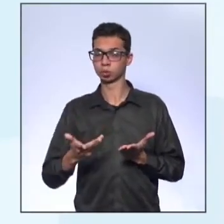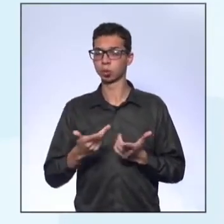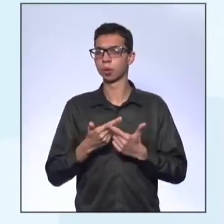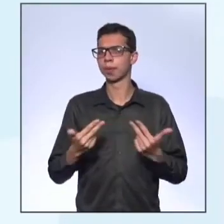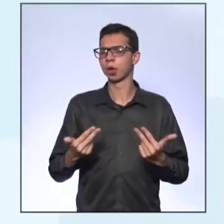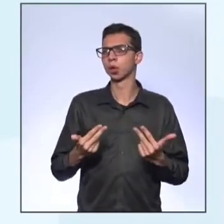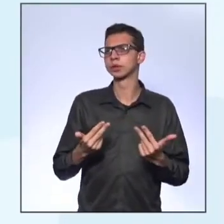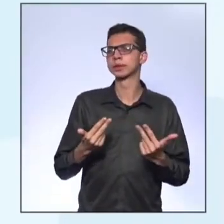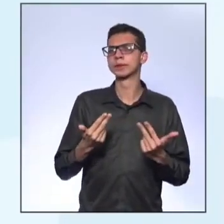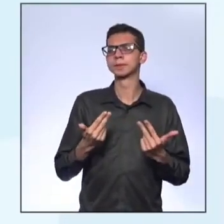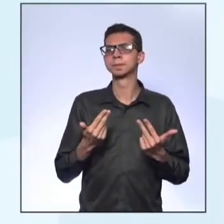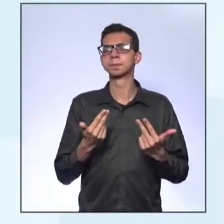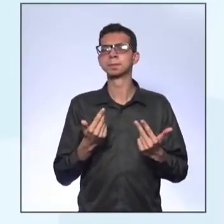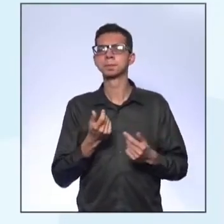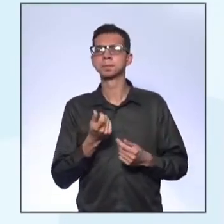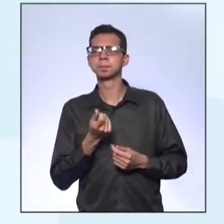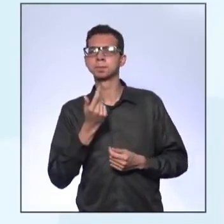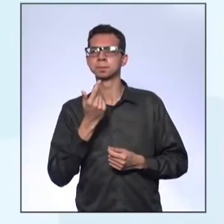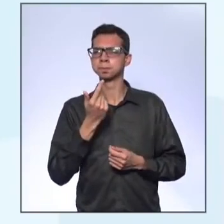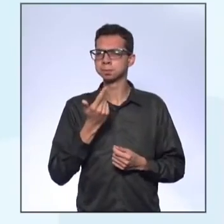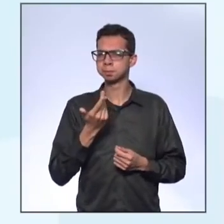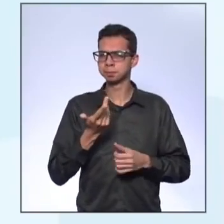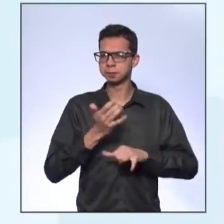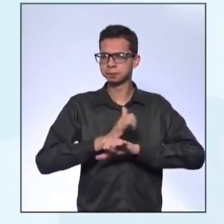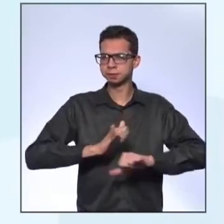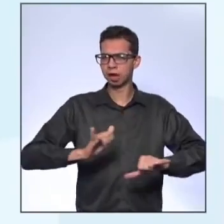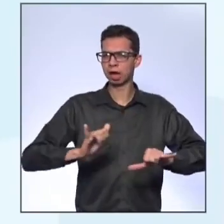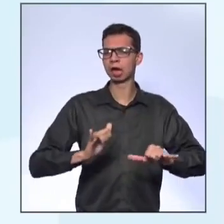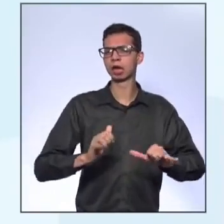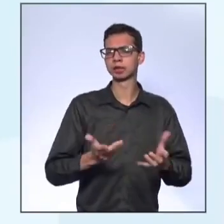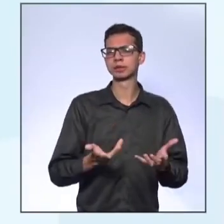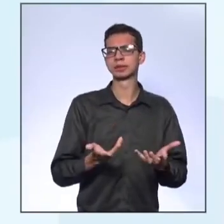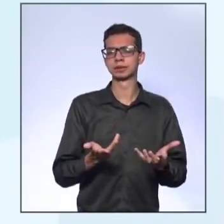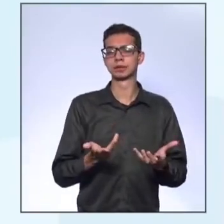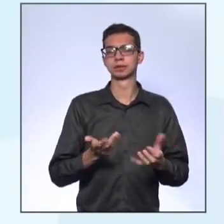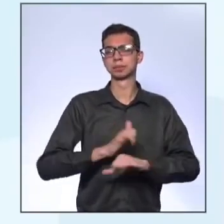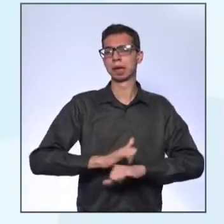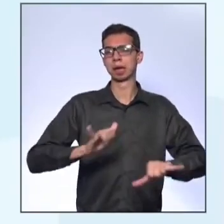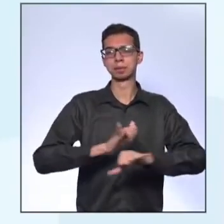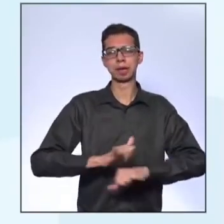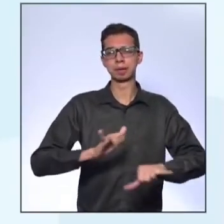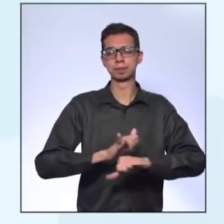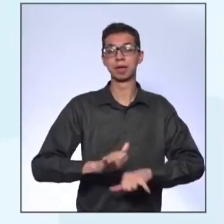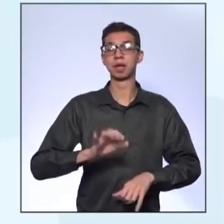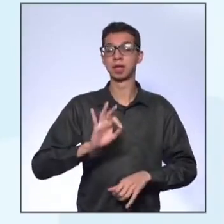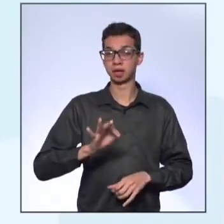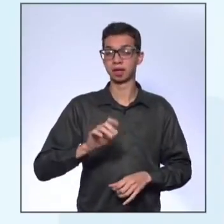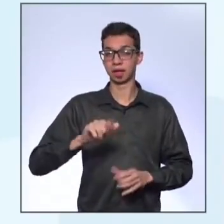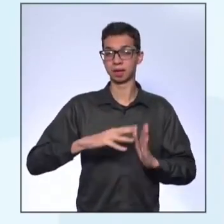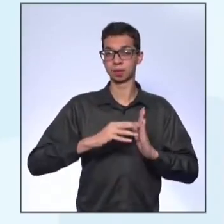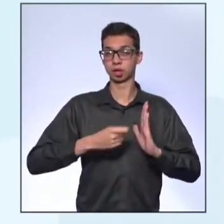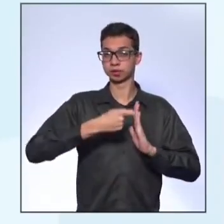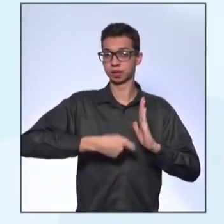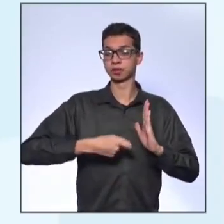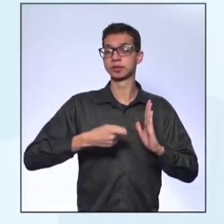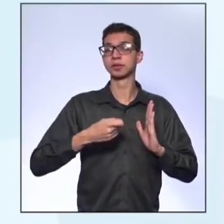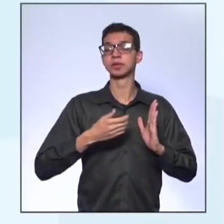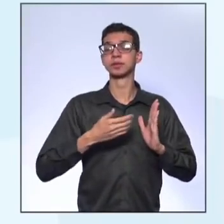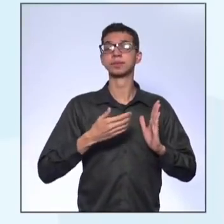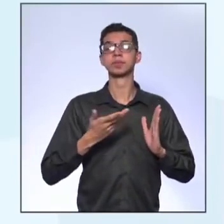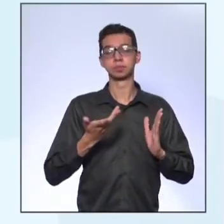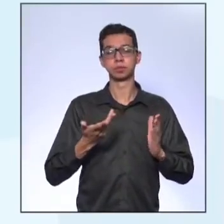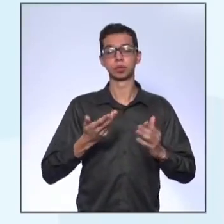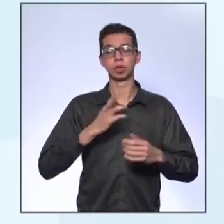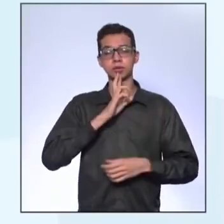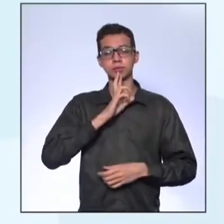gênero textual em que não há estruturação básica a ser seguida. Respondam aí no chat. Vamos dar quantos minutos